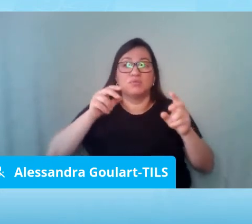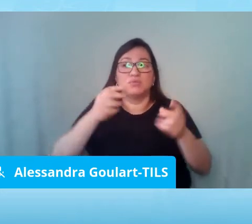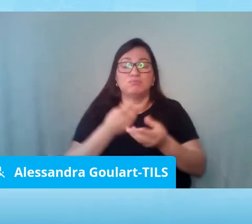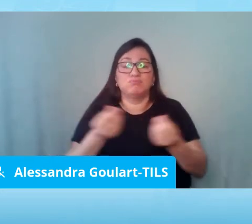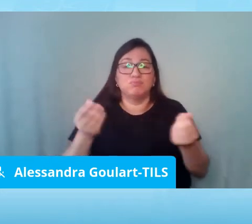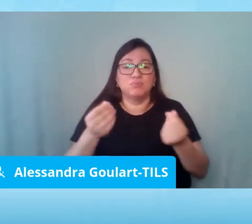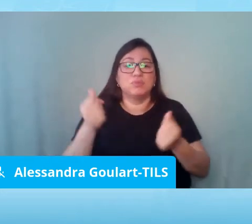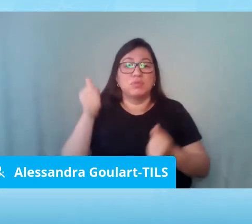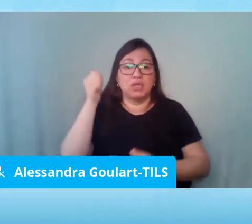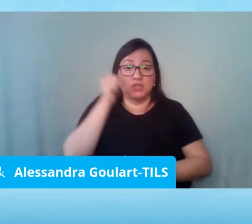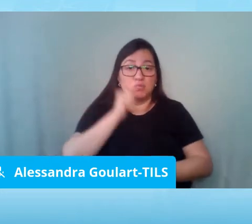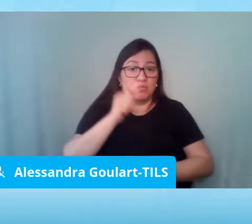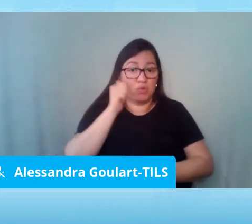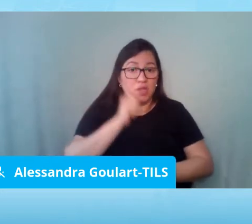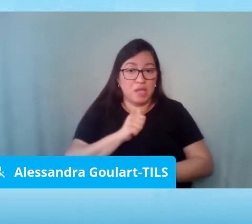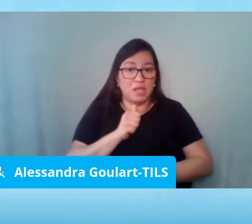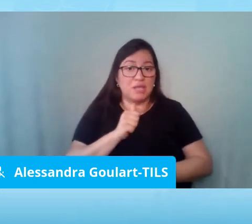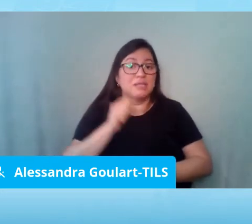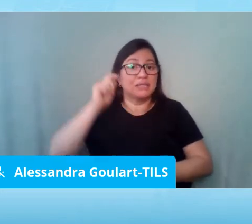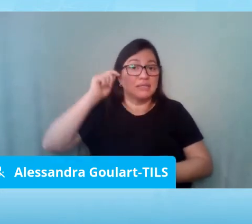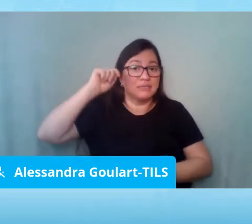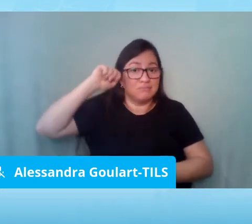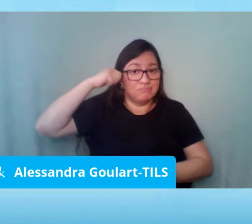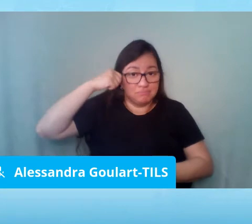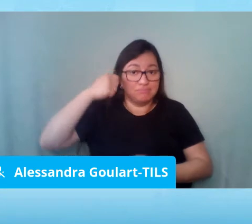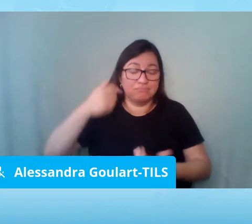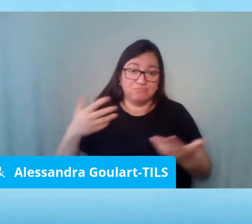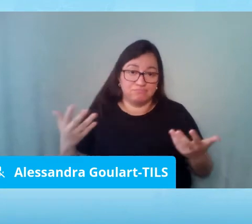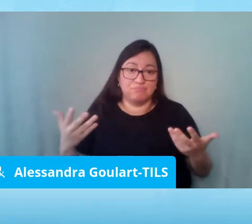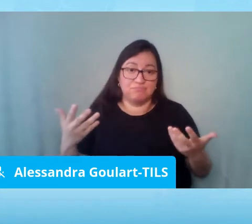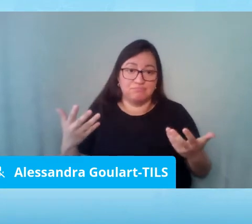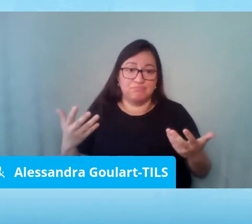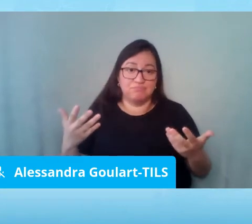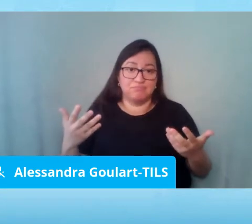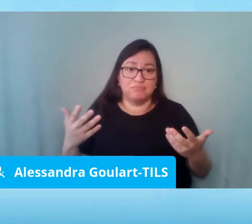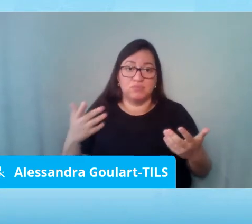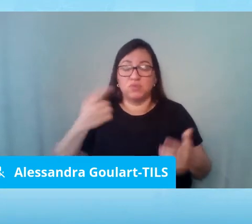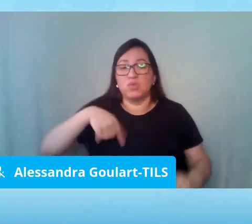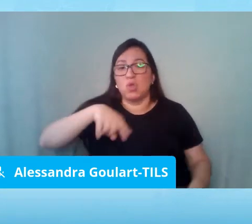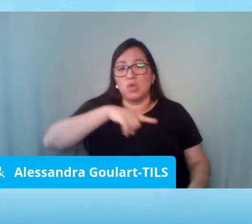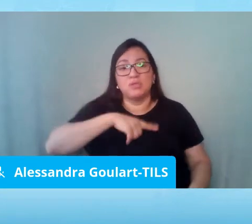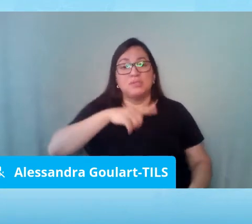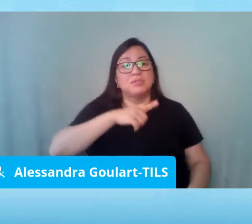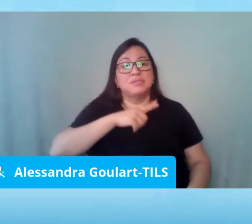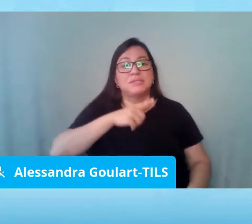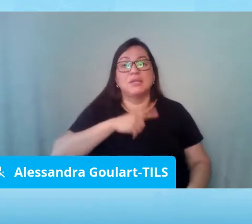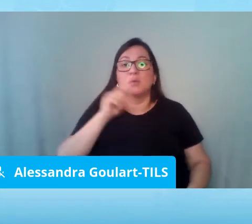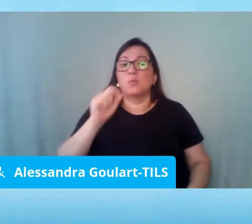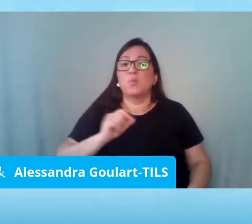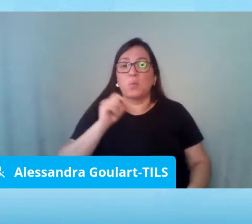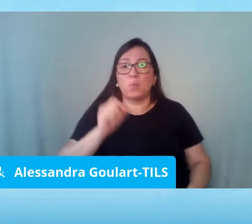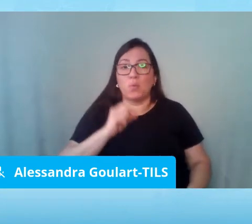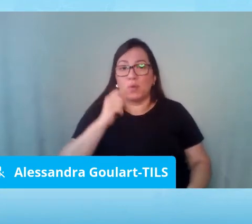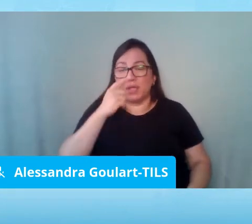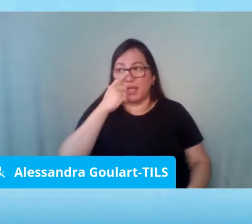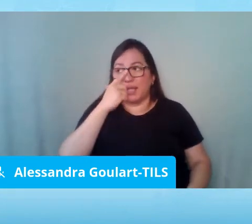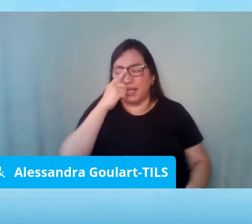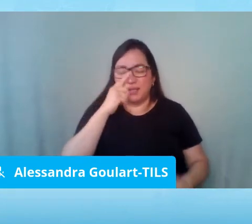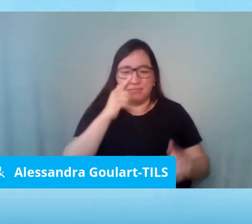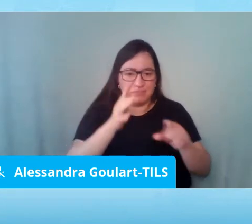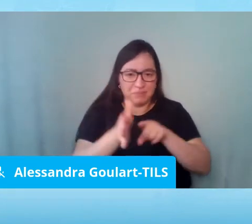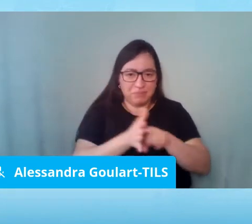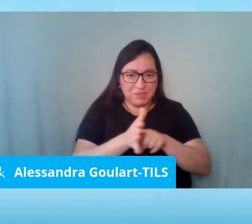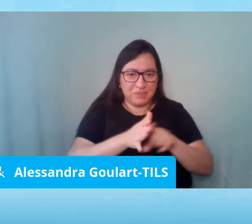as mulheres, né, a gente tem uma pirâmide que a gente diz que as mulheres negras elas estão na base